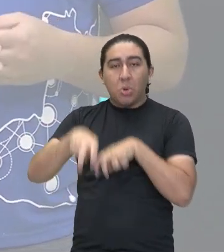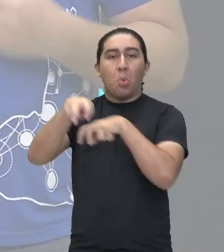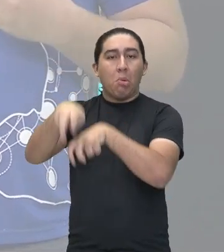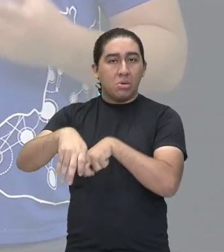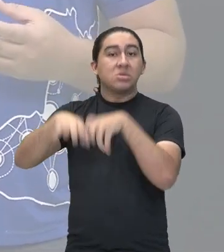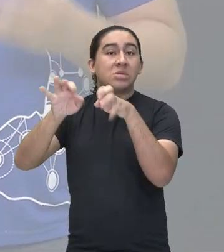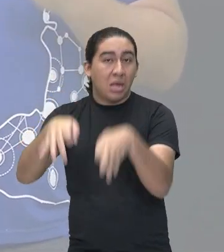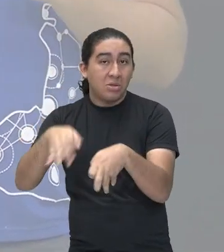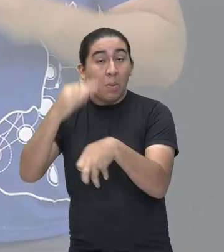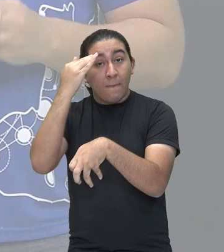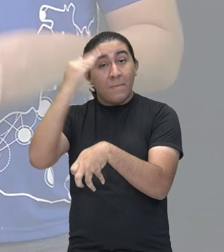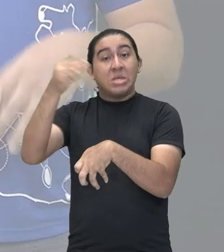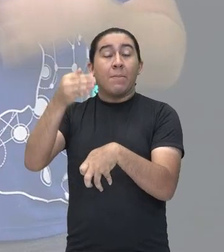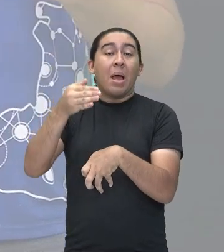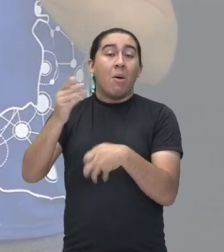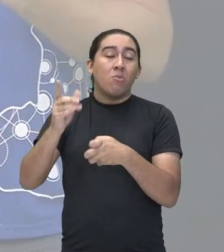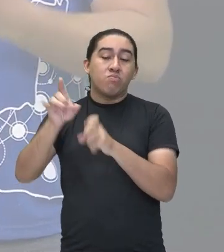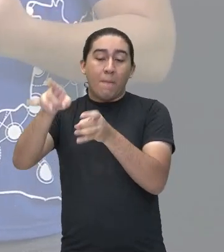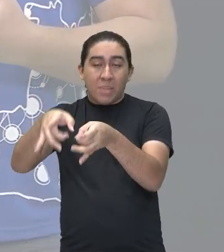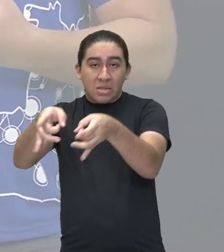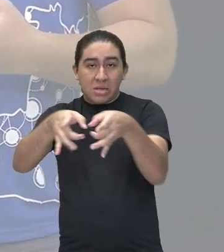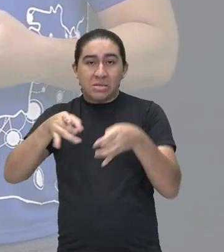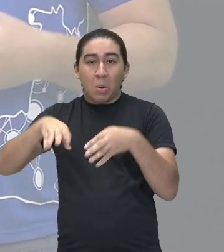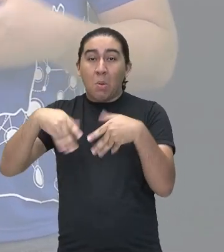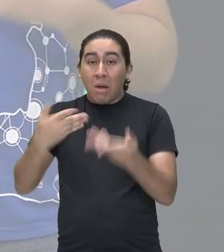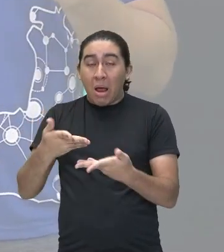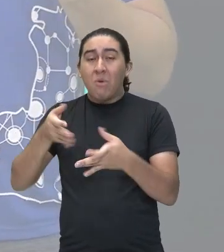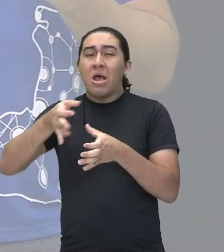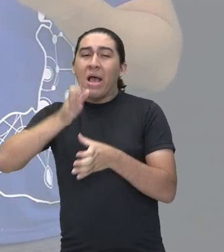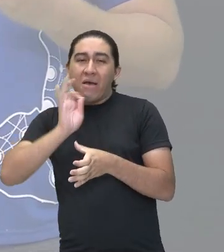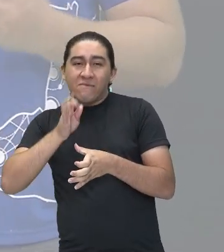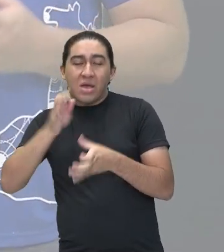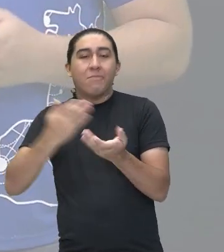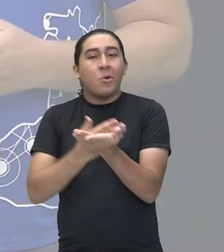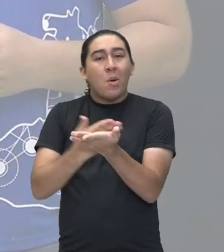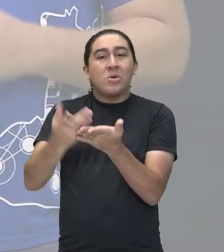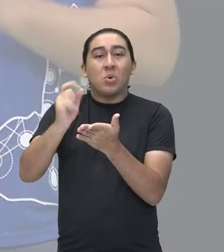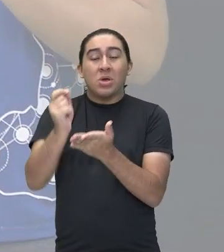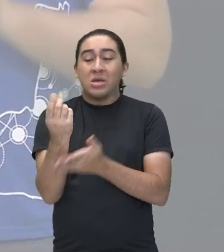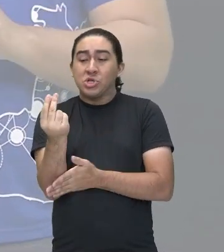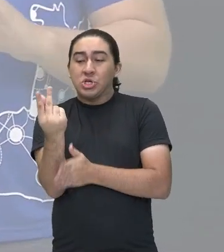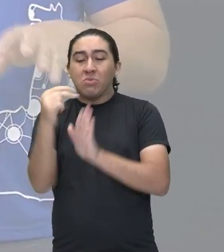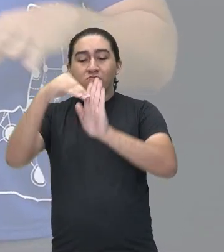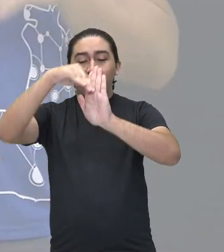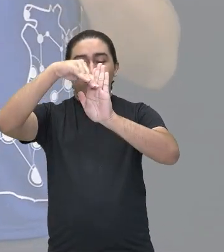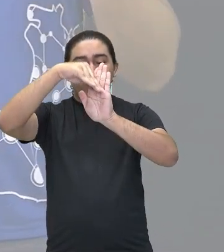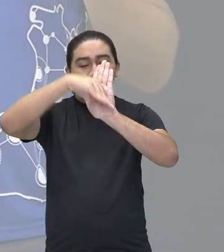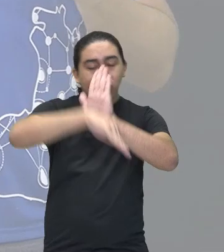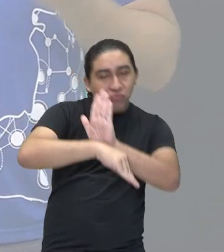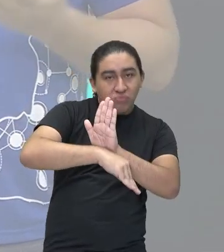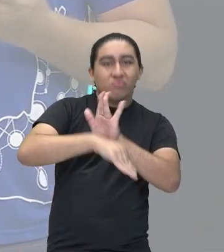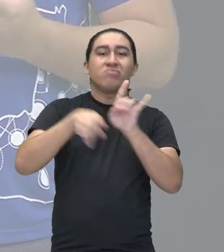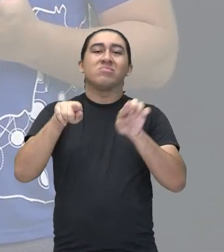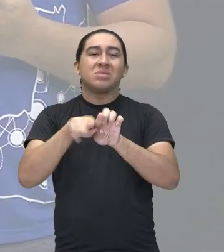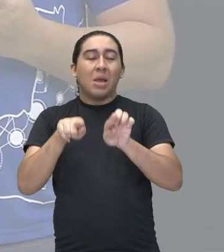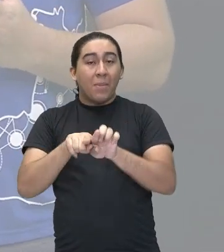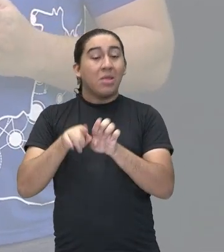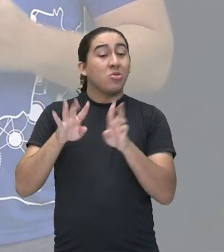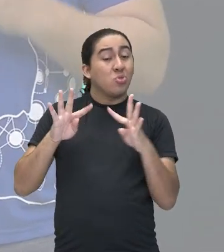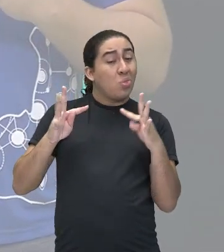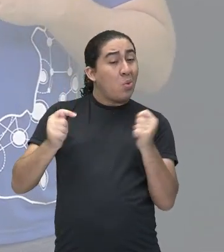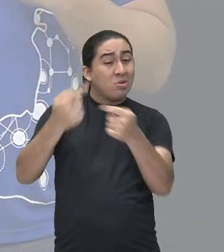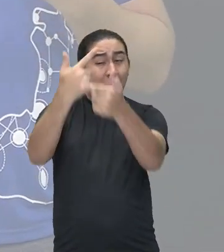principal produto, o café, e com a crise do café, a queda das vendas, certo? Toda uma problemática que surgiu